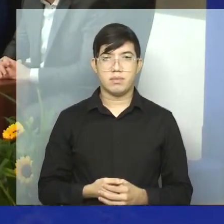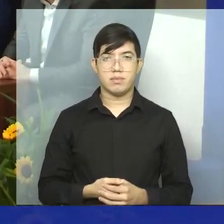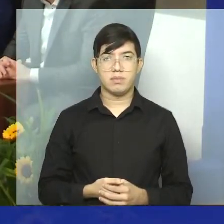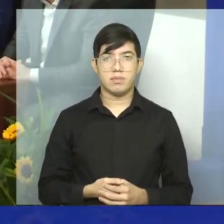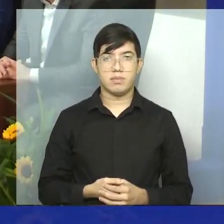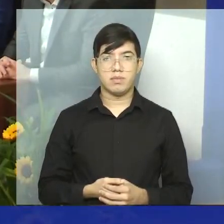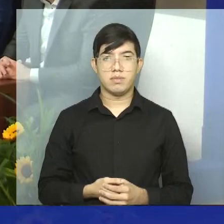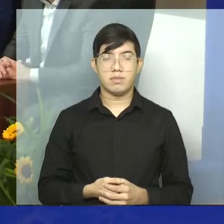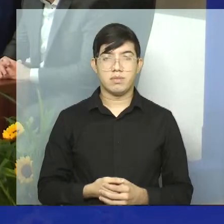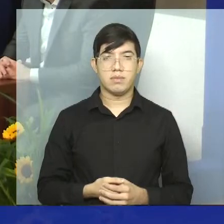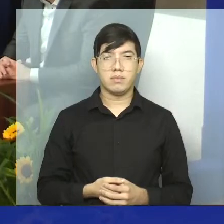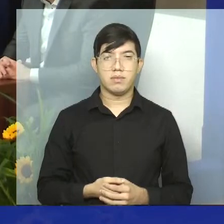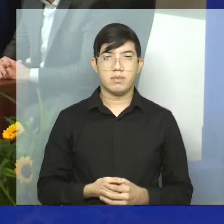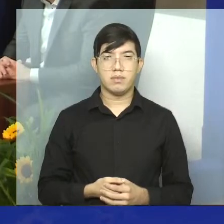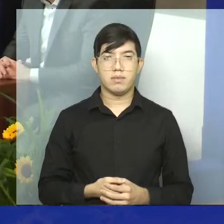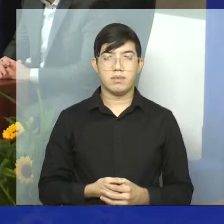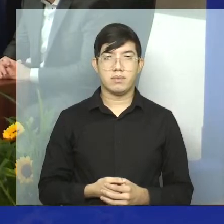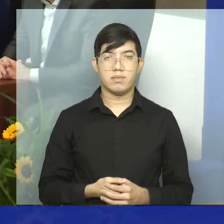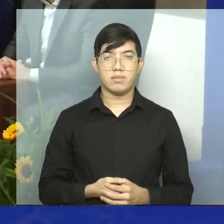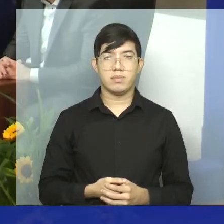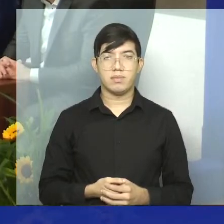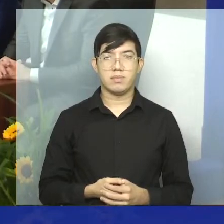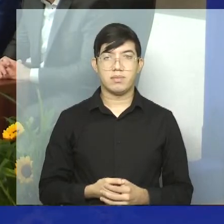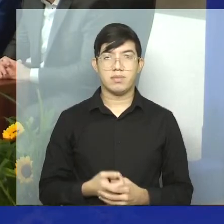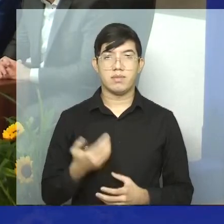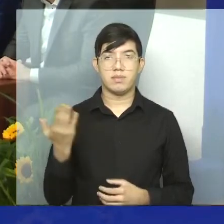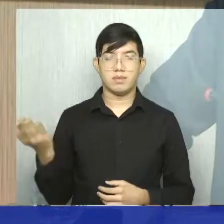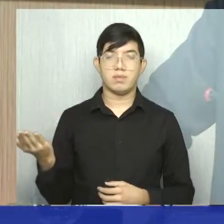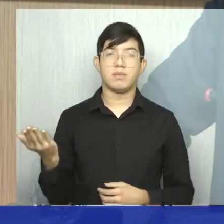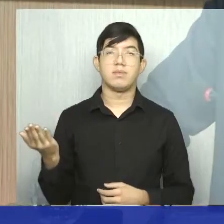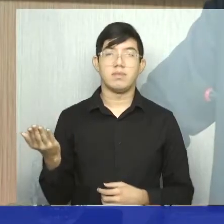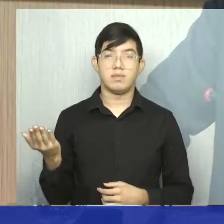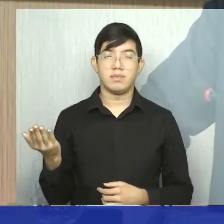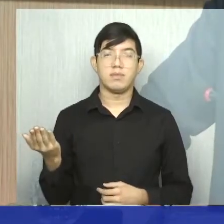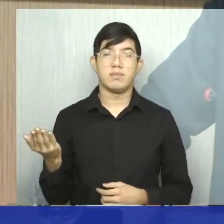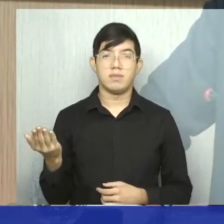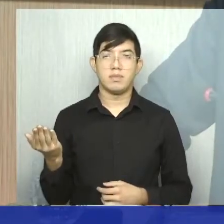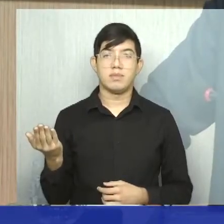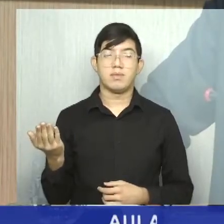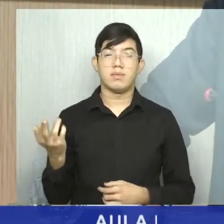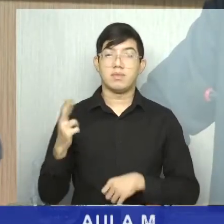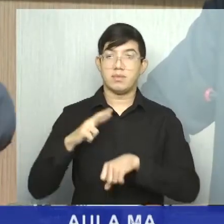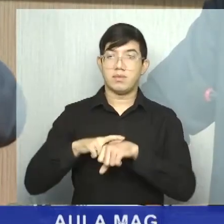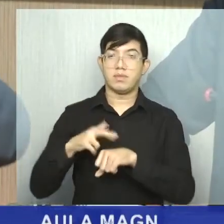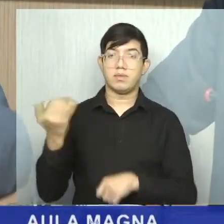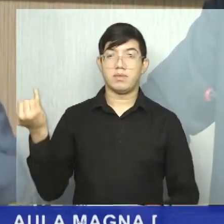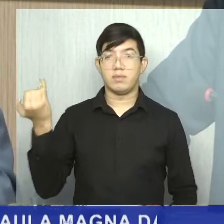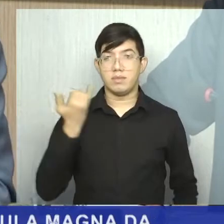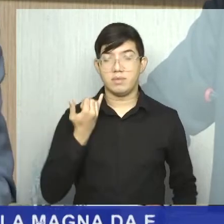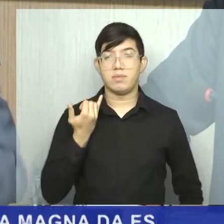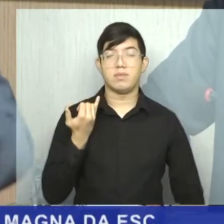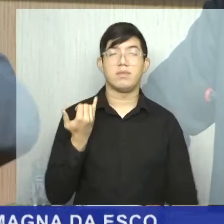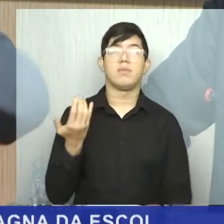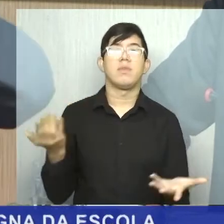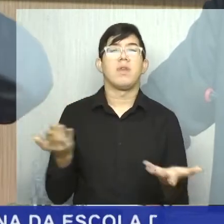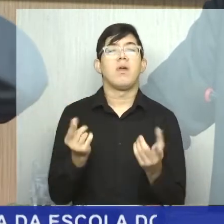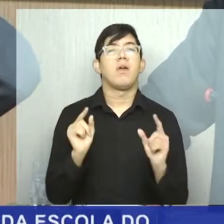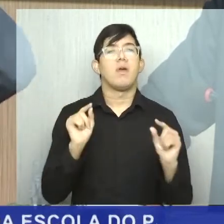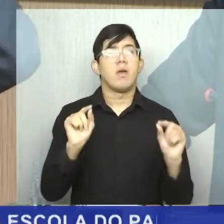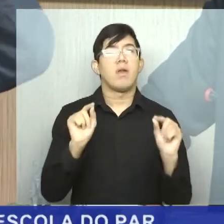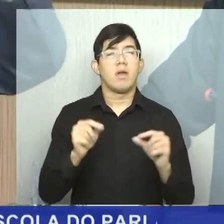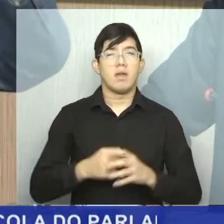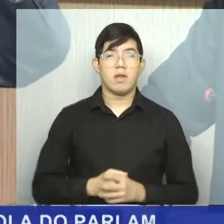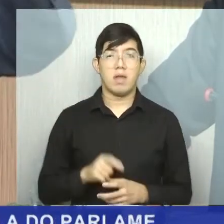E agora o Mauro Filho, é sempre o Mauro Filho, mas dessa vez foi o Roberto que está me lembrando. O que estão fazendo? A Petrobras está com um